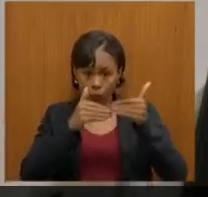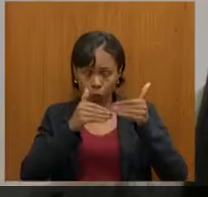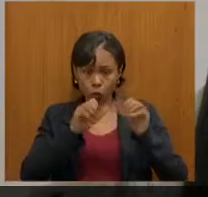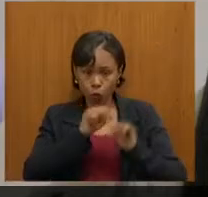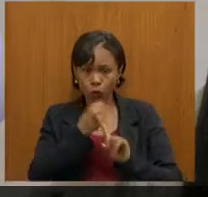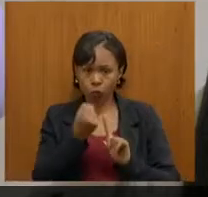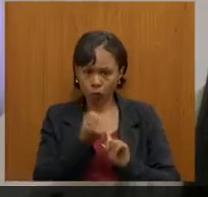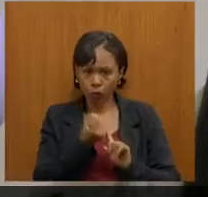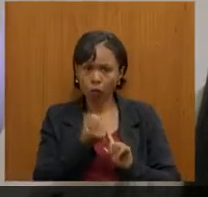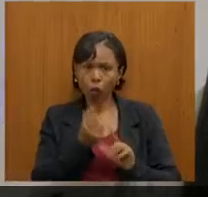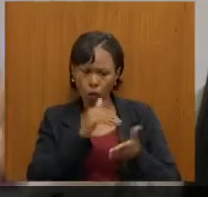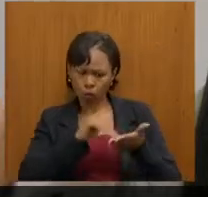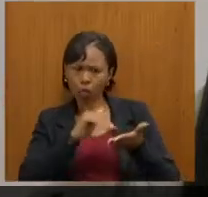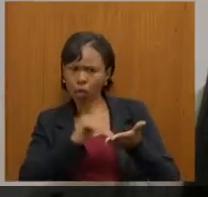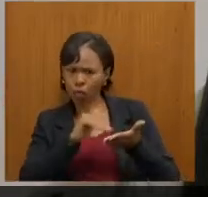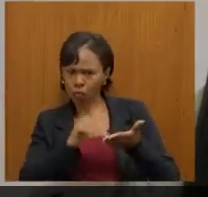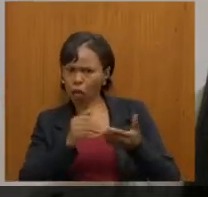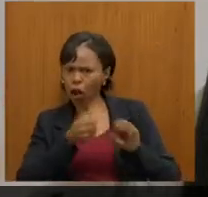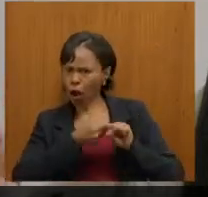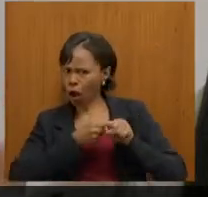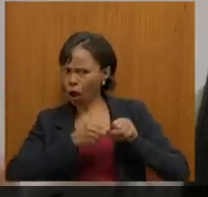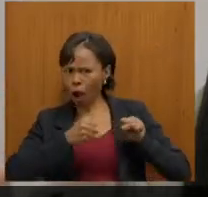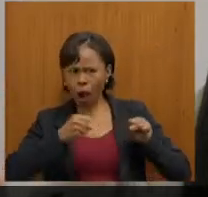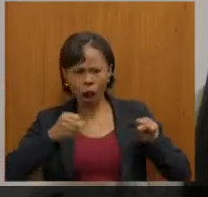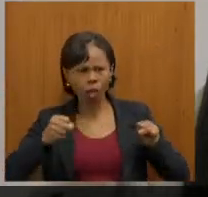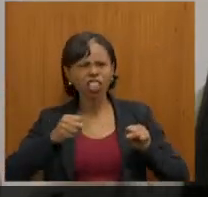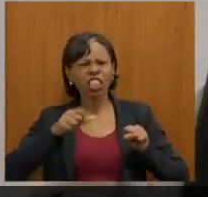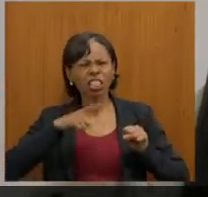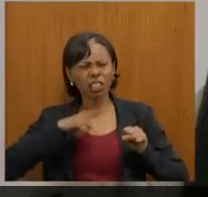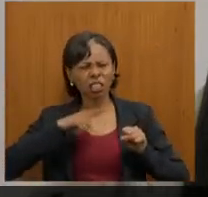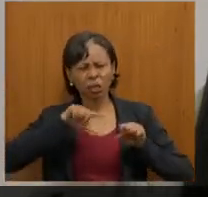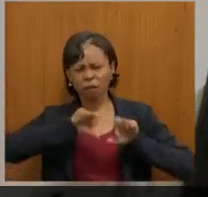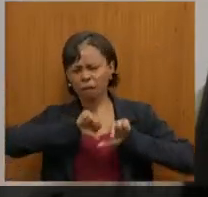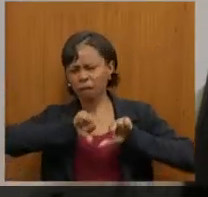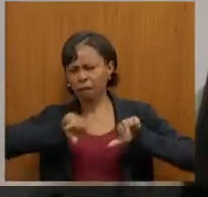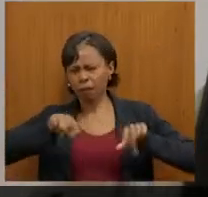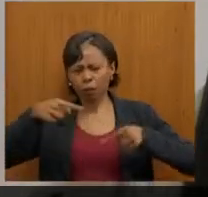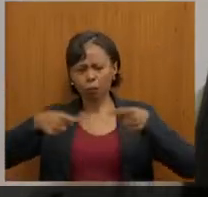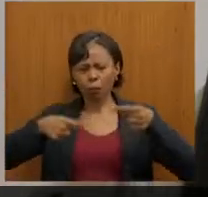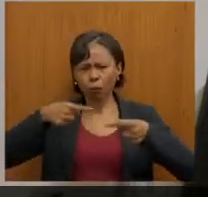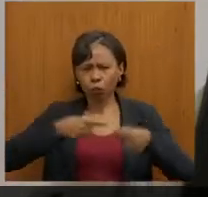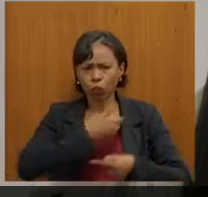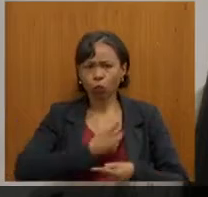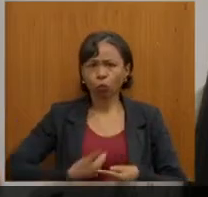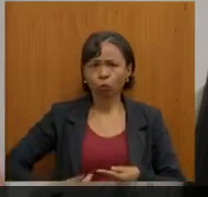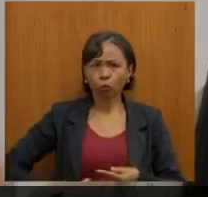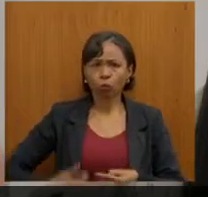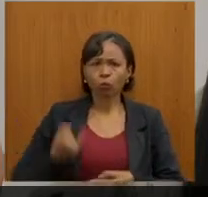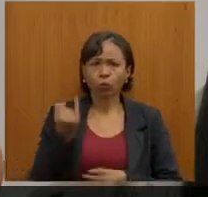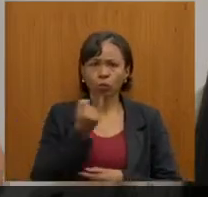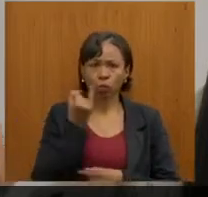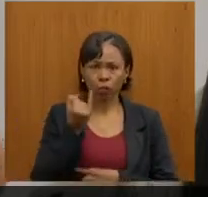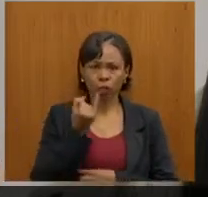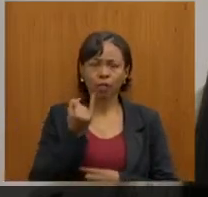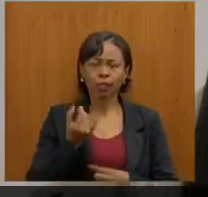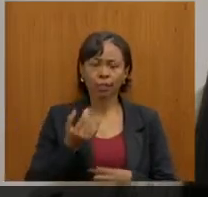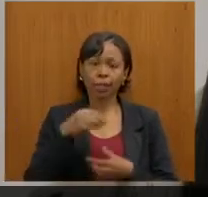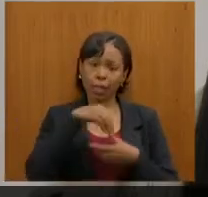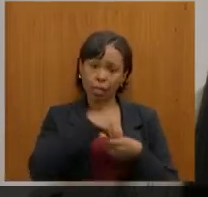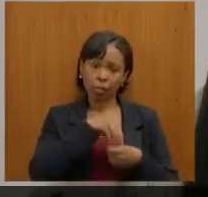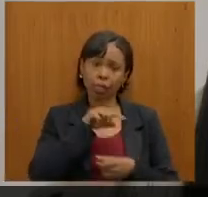nela é um guarda-chuva enorme tem muitas políticas públicas assistenciais importantes lá dentro e a gente